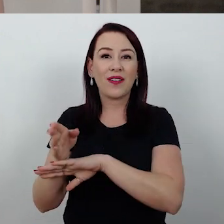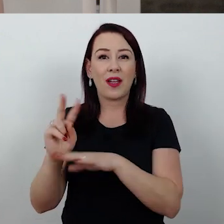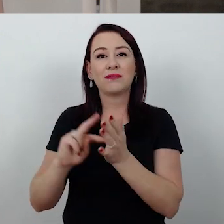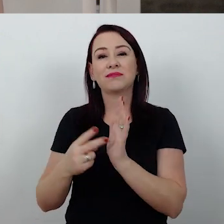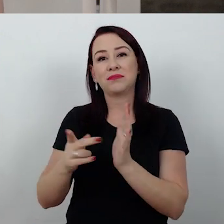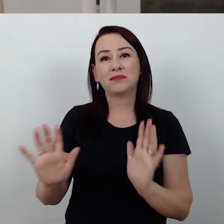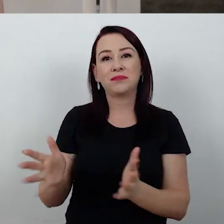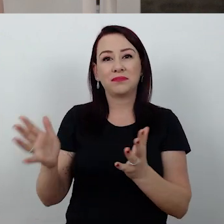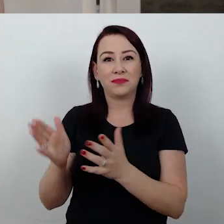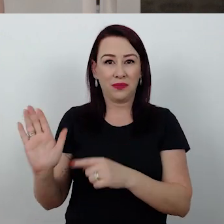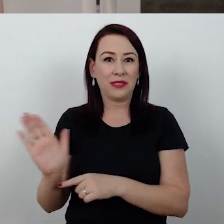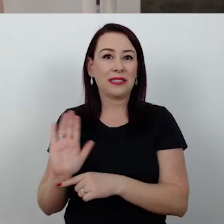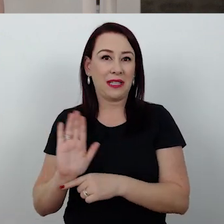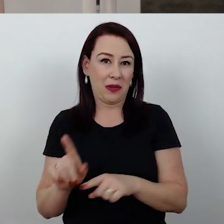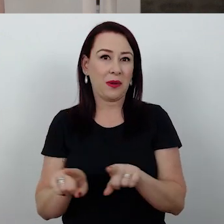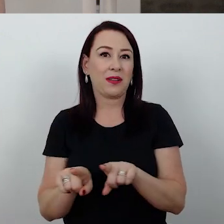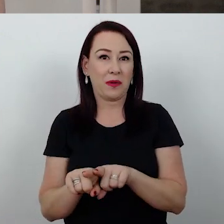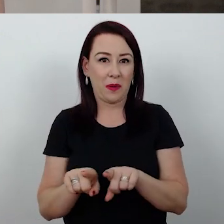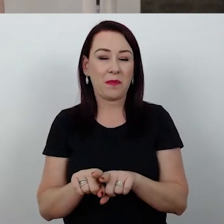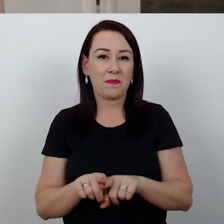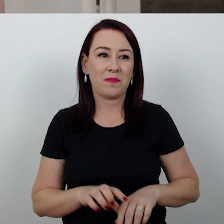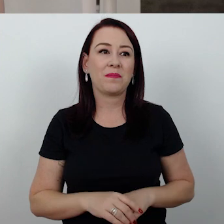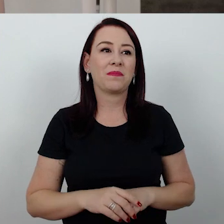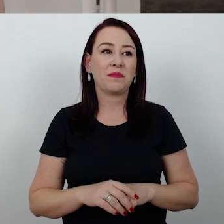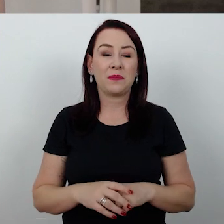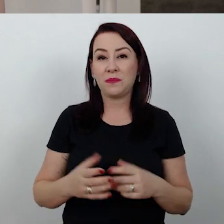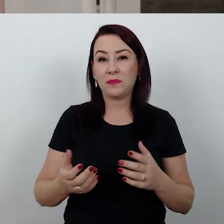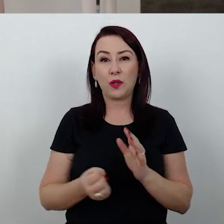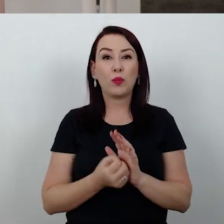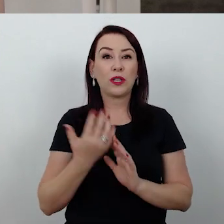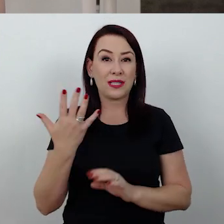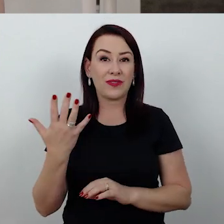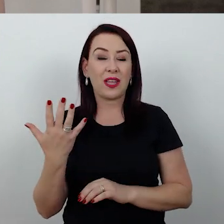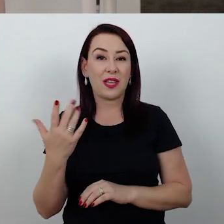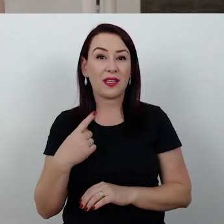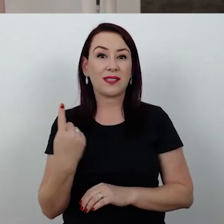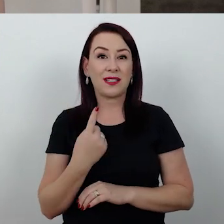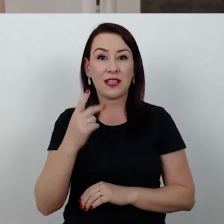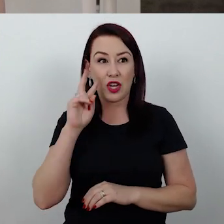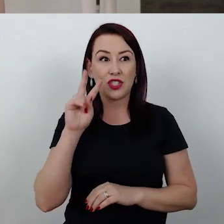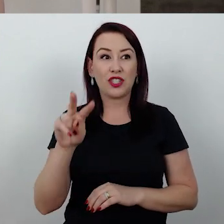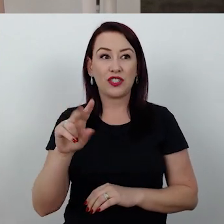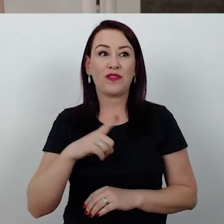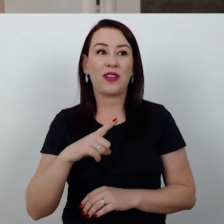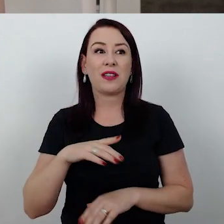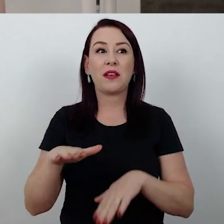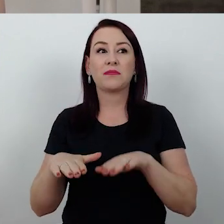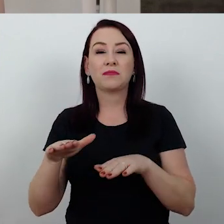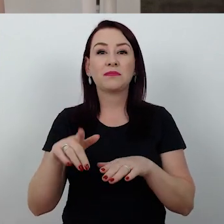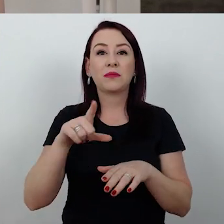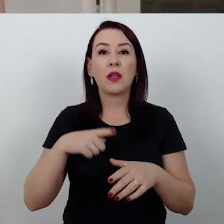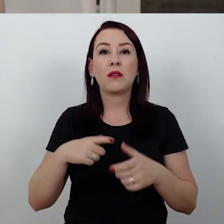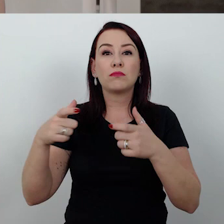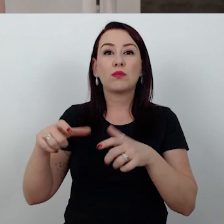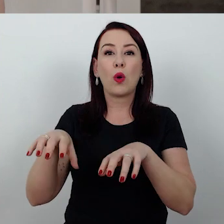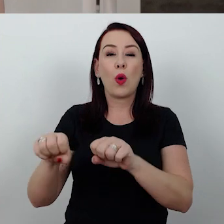que acontece de forma... né, muitas vezes a gente vê, principalmente em cidades menores, assim, quando tem uma